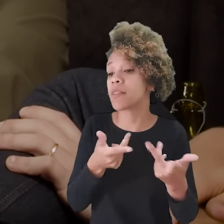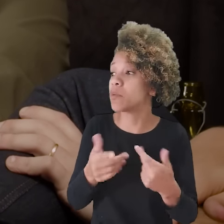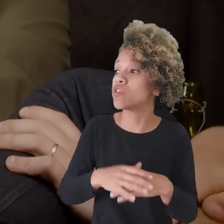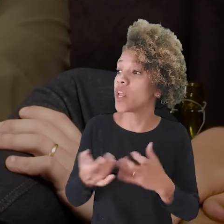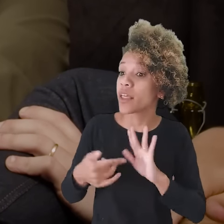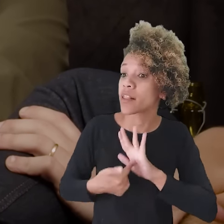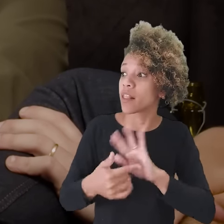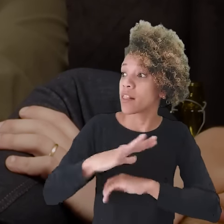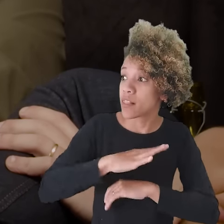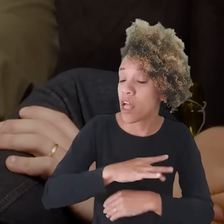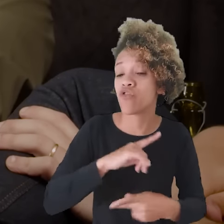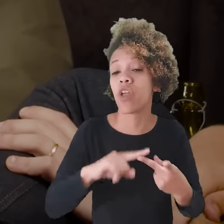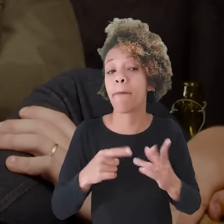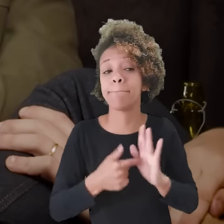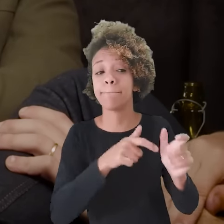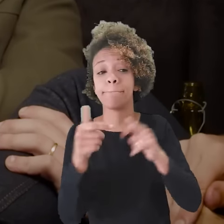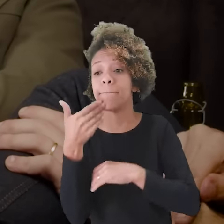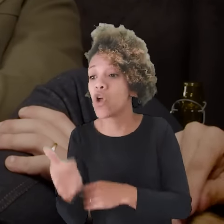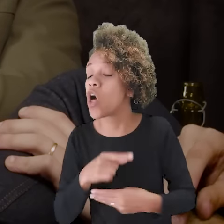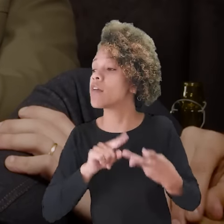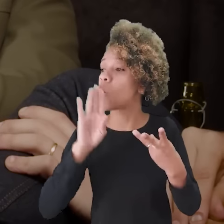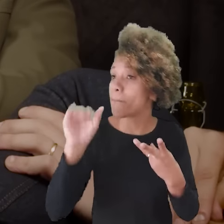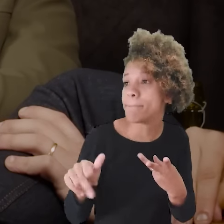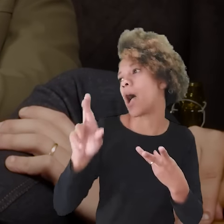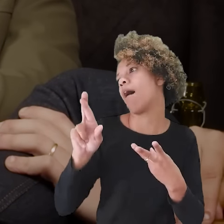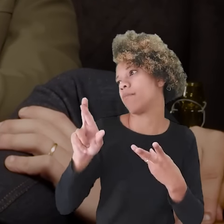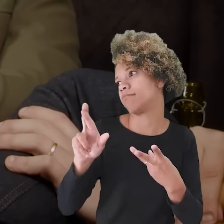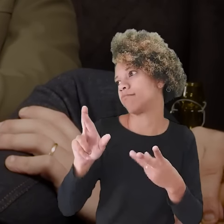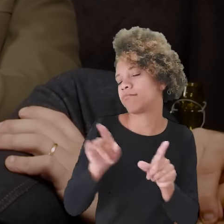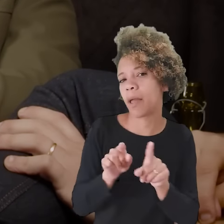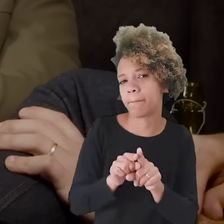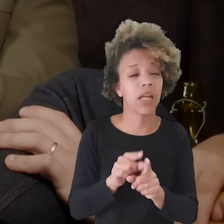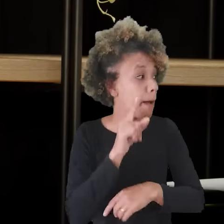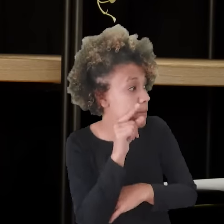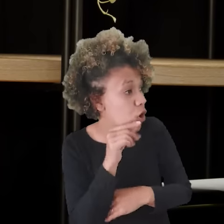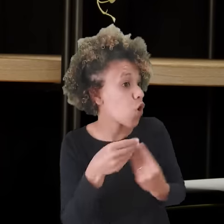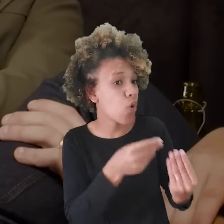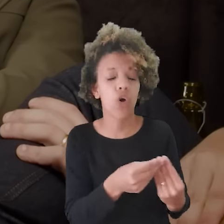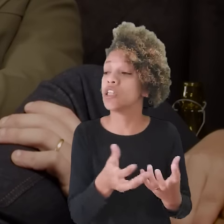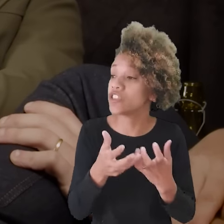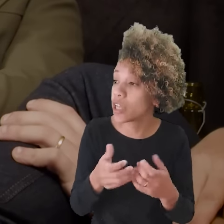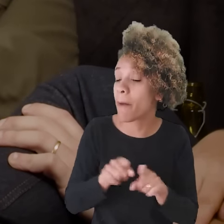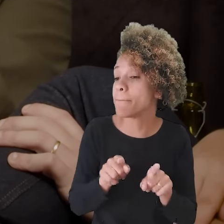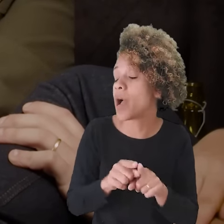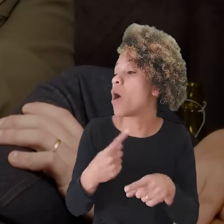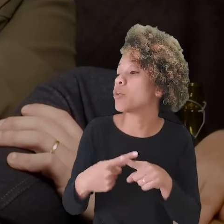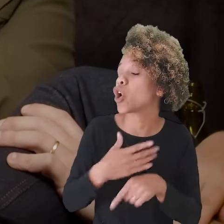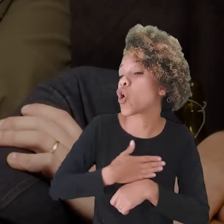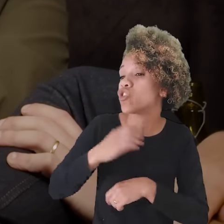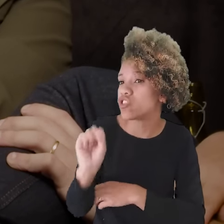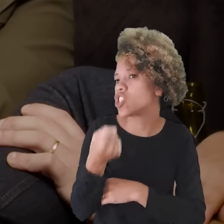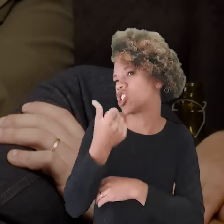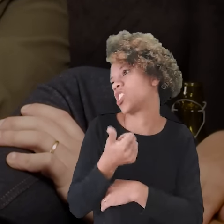receptivo Ele quer te mostrar a cidade ele quer te falar o melhor lugar ele quer ir no barzinho contigo porque se tivesse ele entende é a gente quer que a gente gosta de